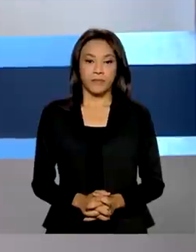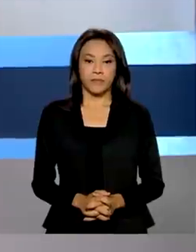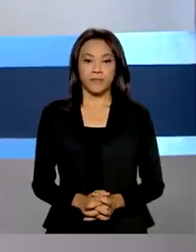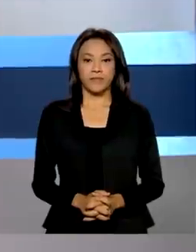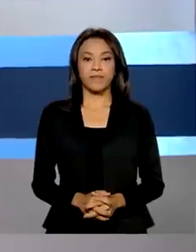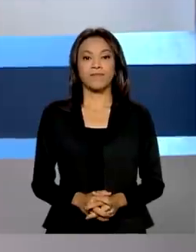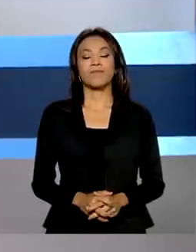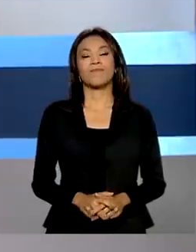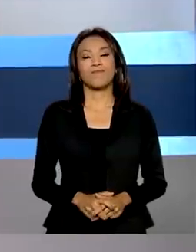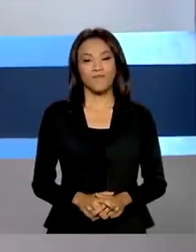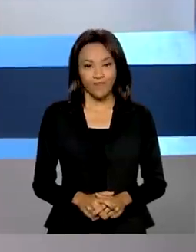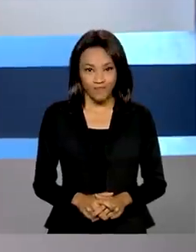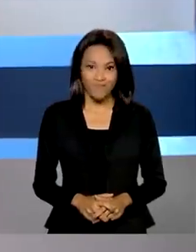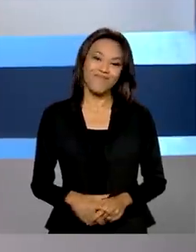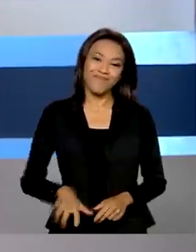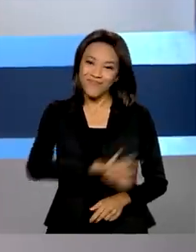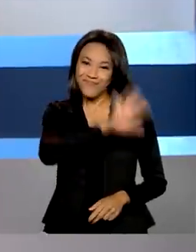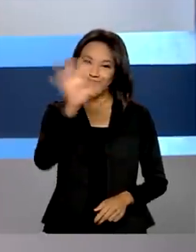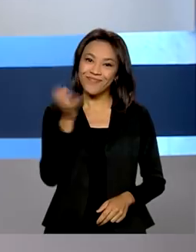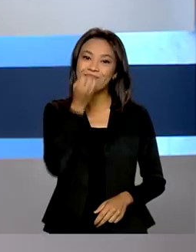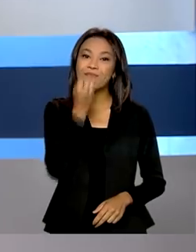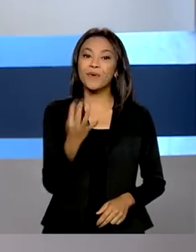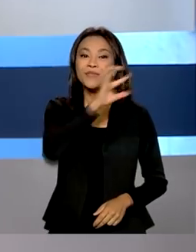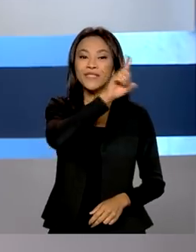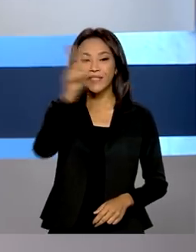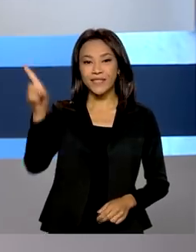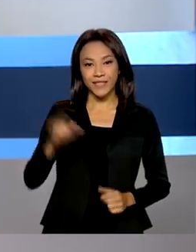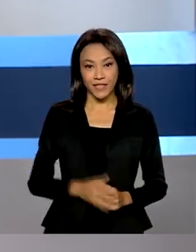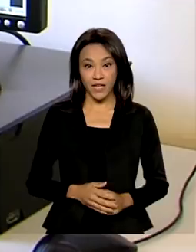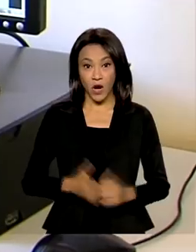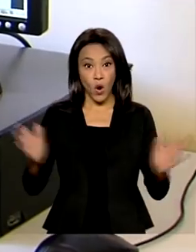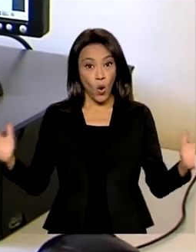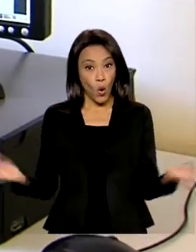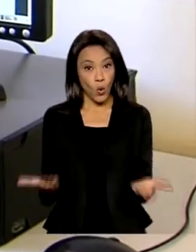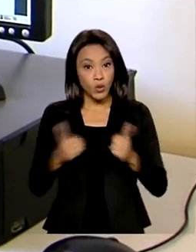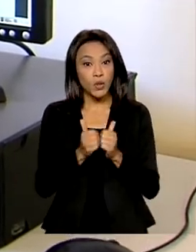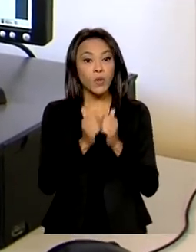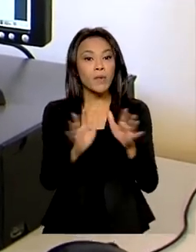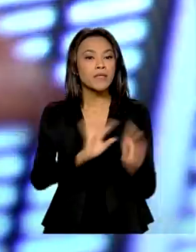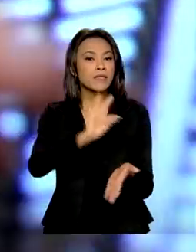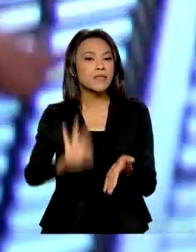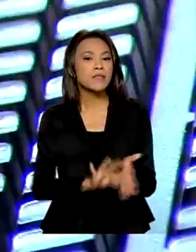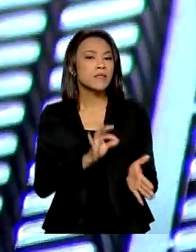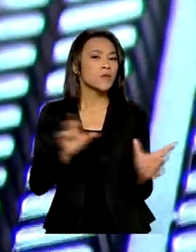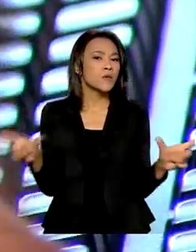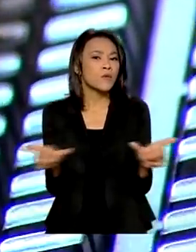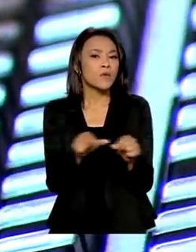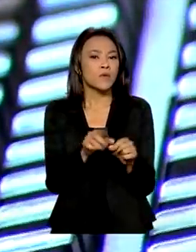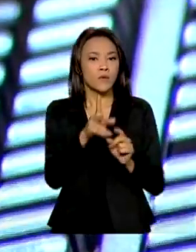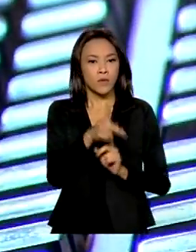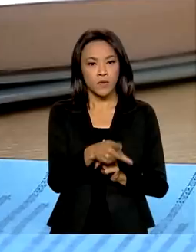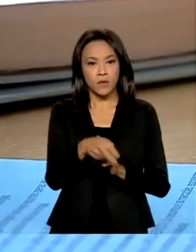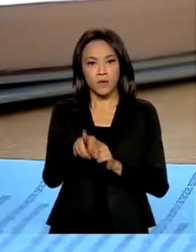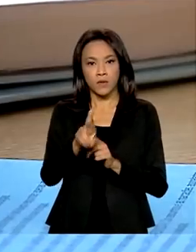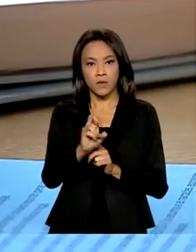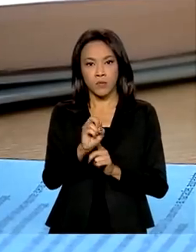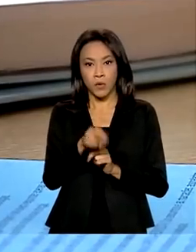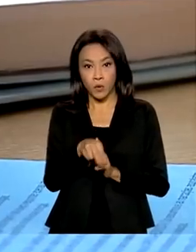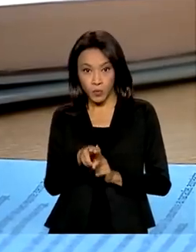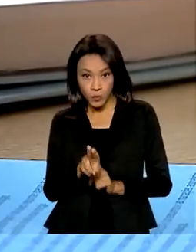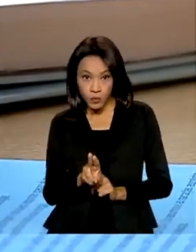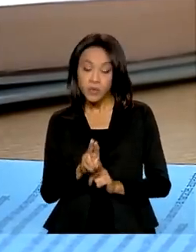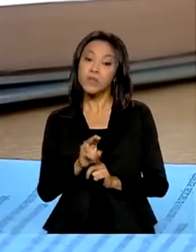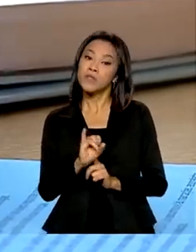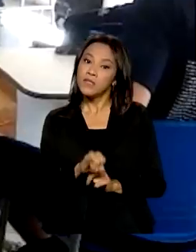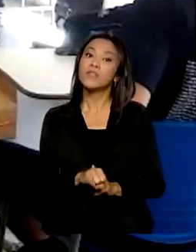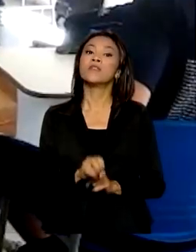o Olá bom dia começam hoje as inscrições para o ProUni o programa Universidade para Todos